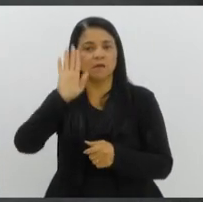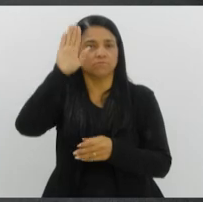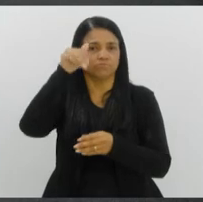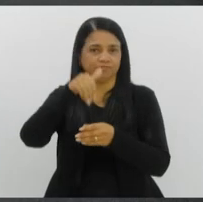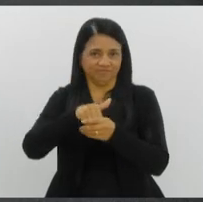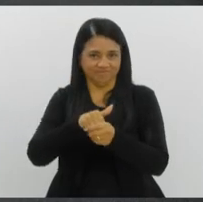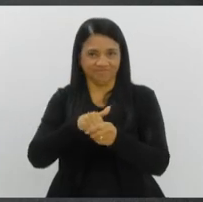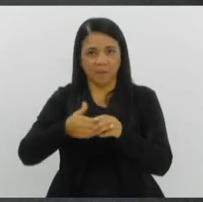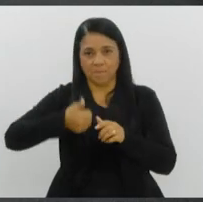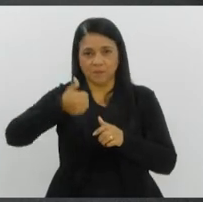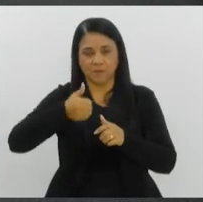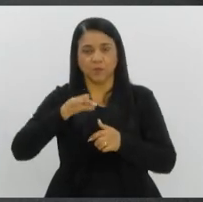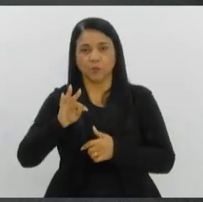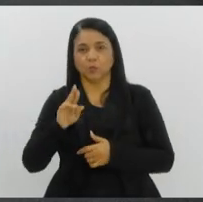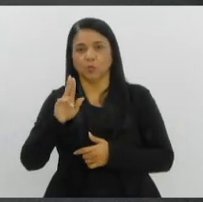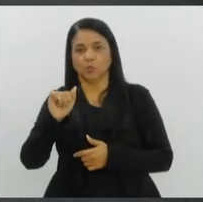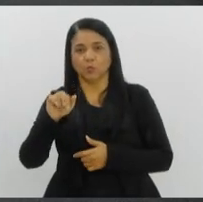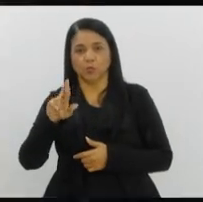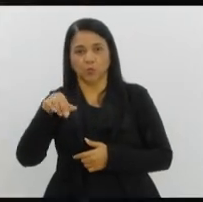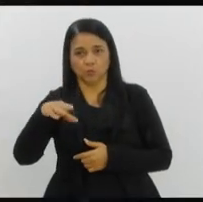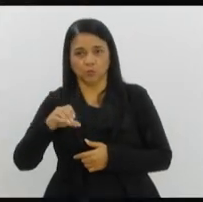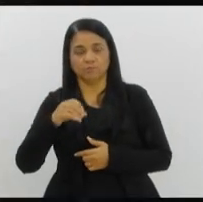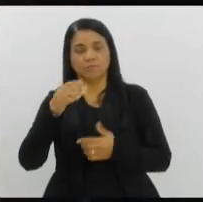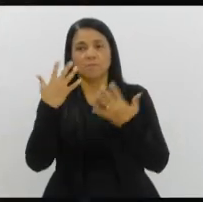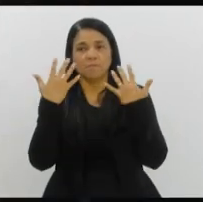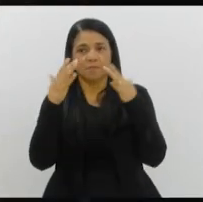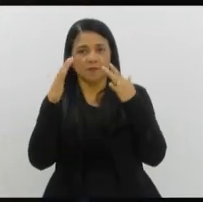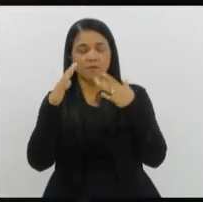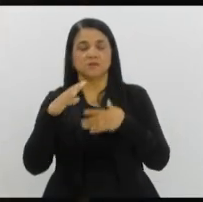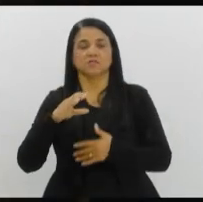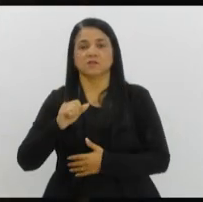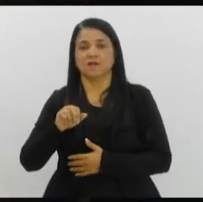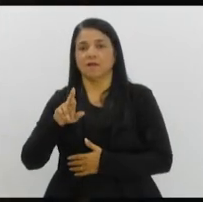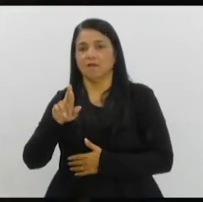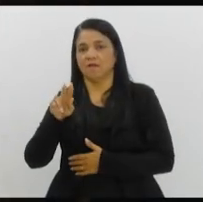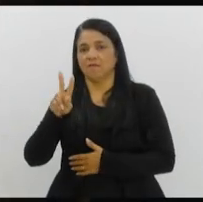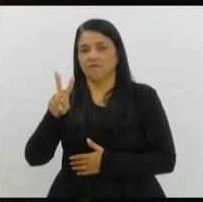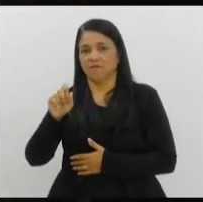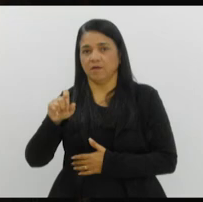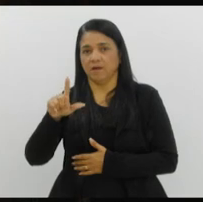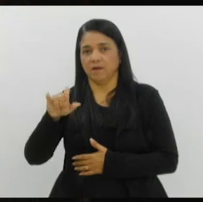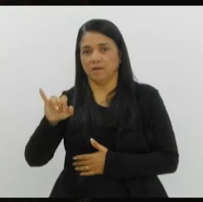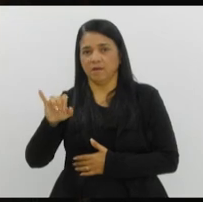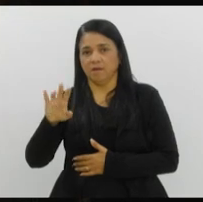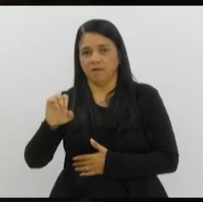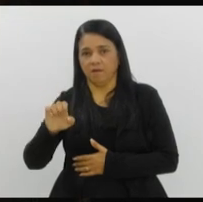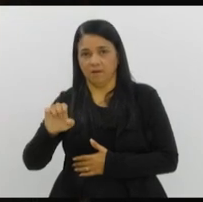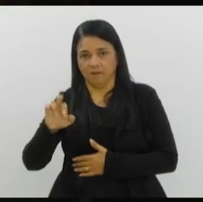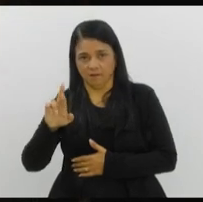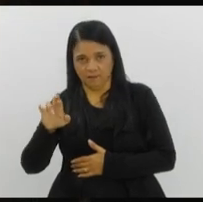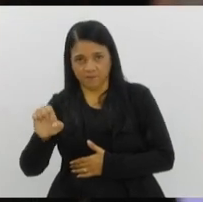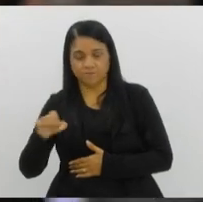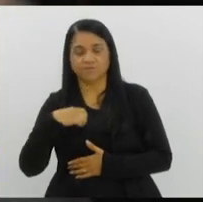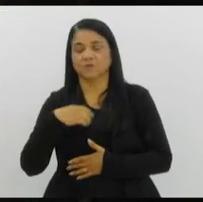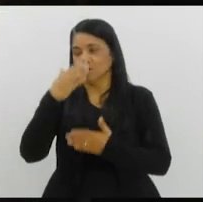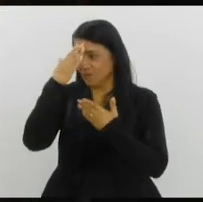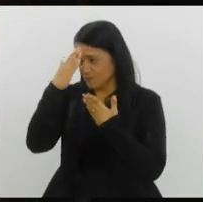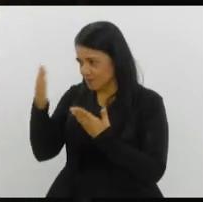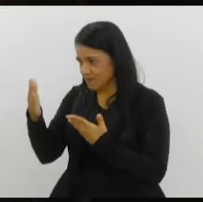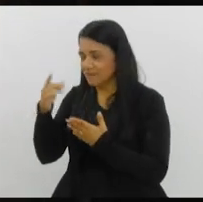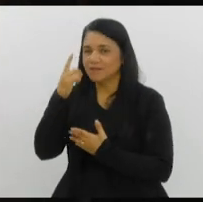Parabéns, deputado Cavalieri. Obrigado, deputado Dionísio Lins. É sempre uma honra